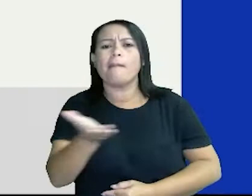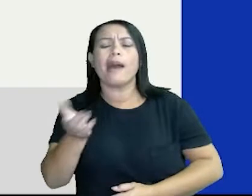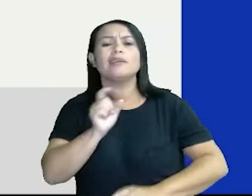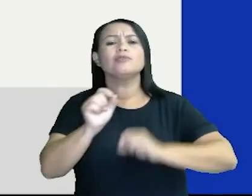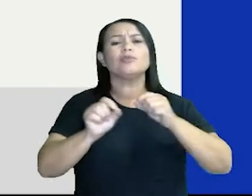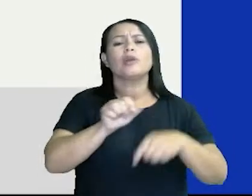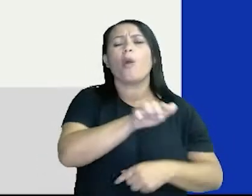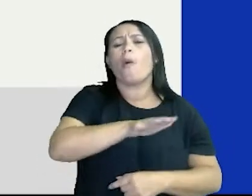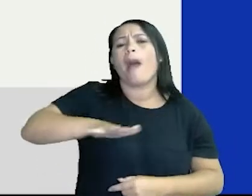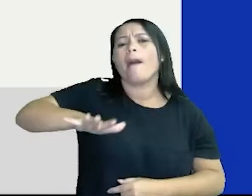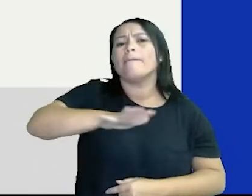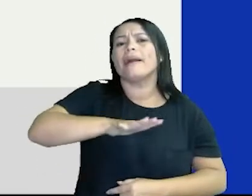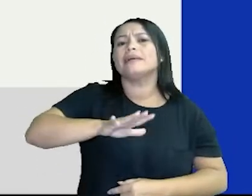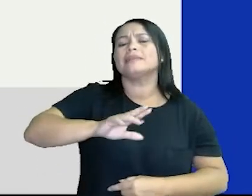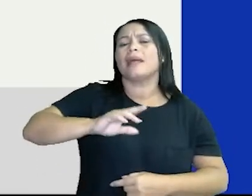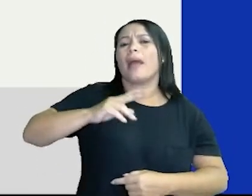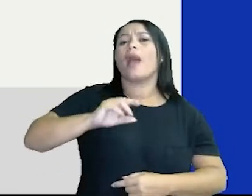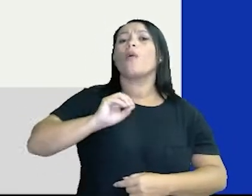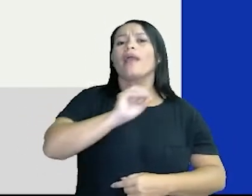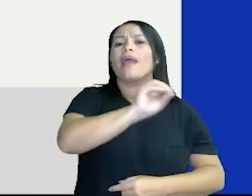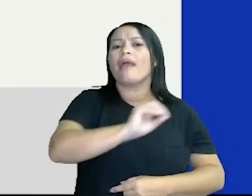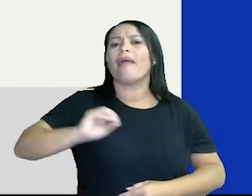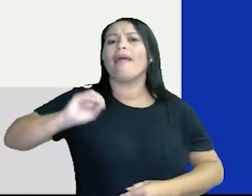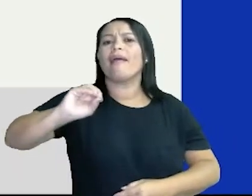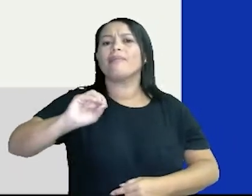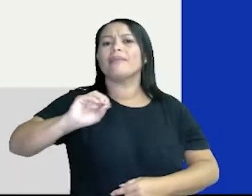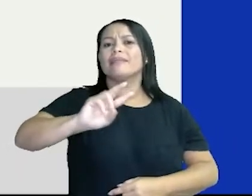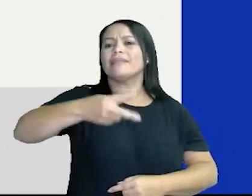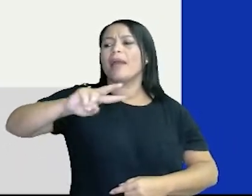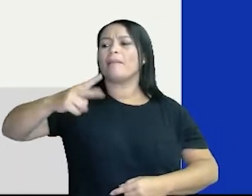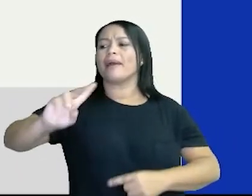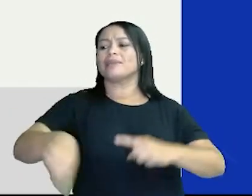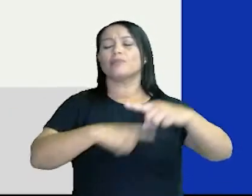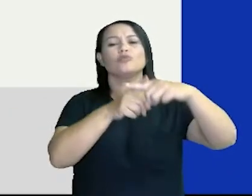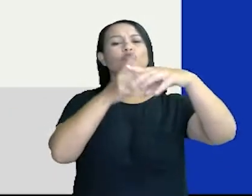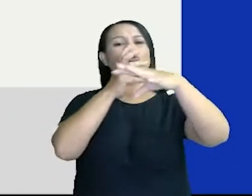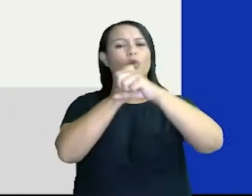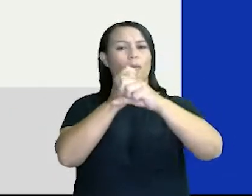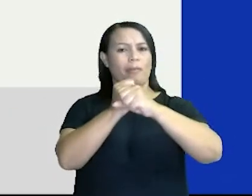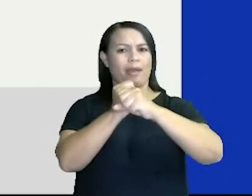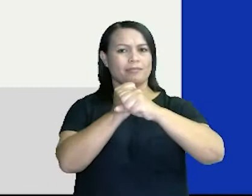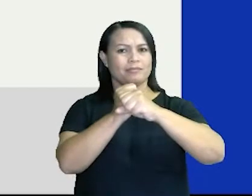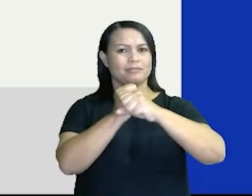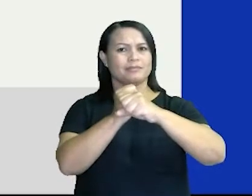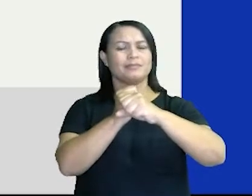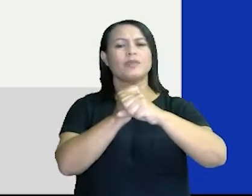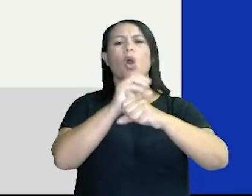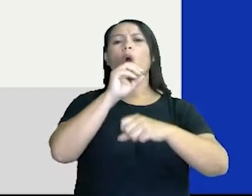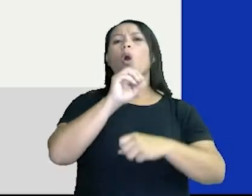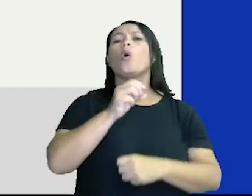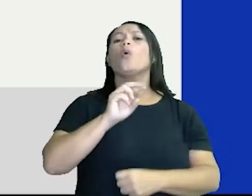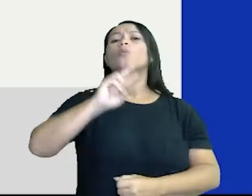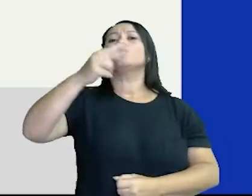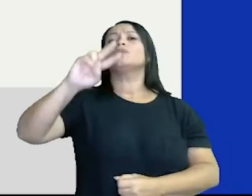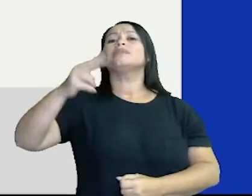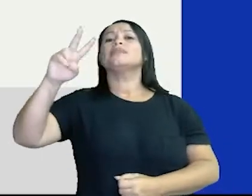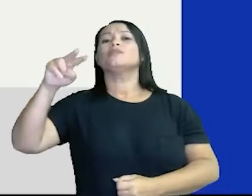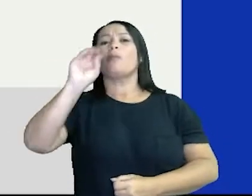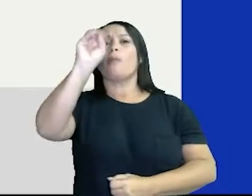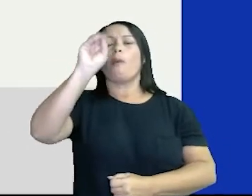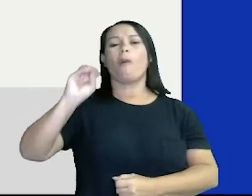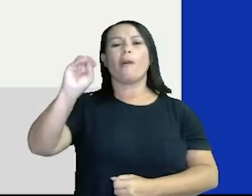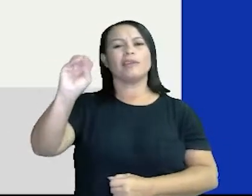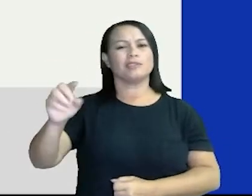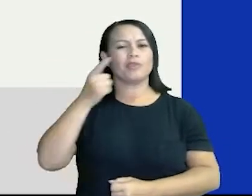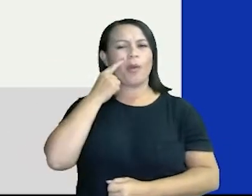basta repetir a base e somar os expoentes vamos lá